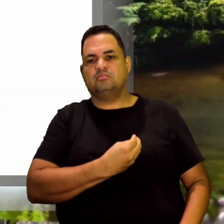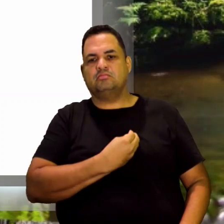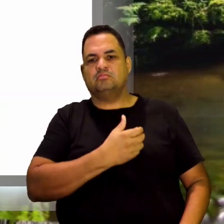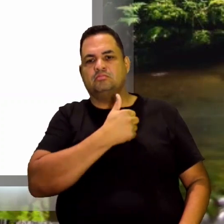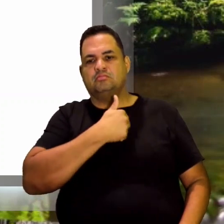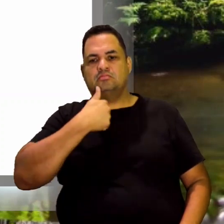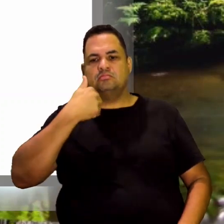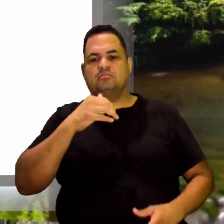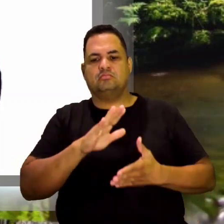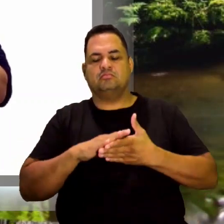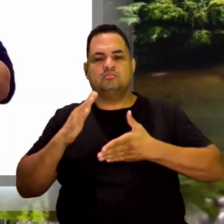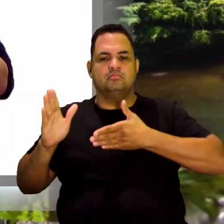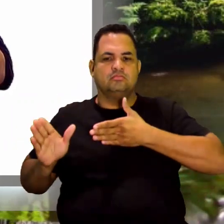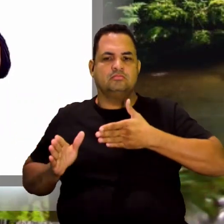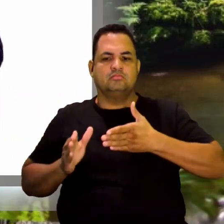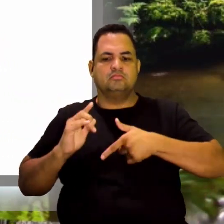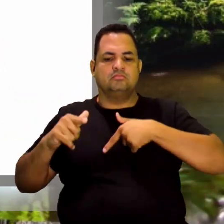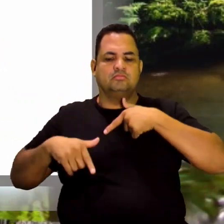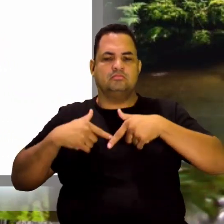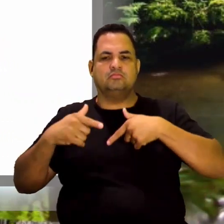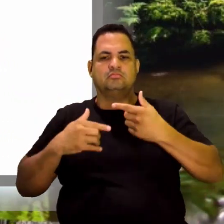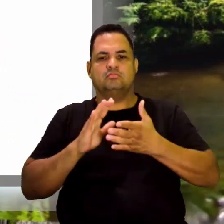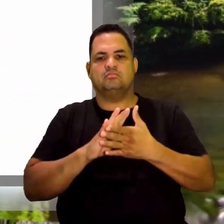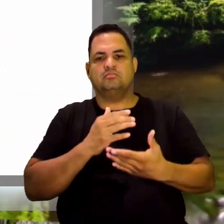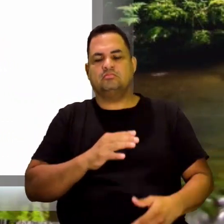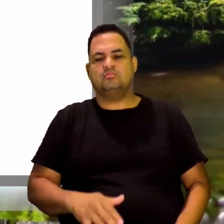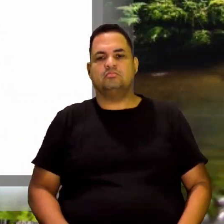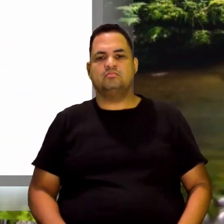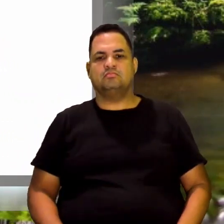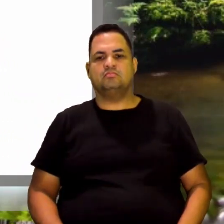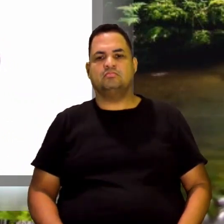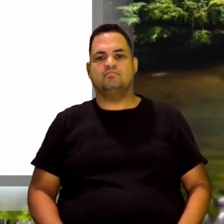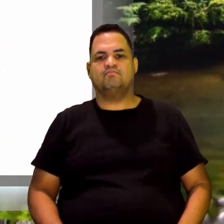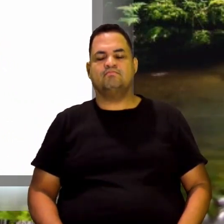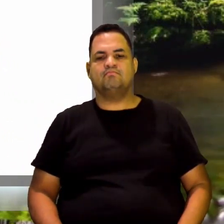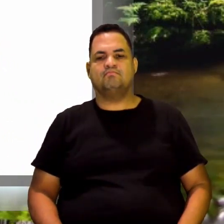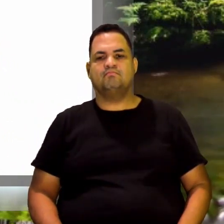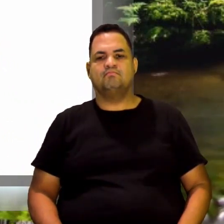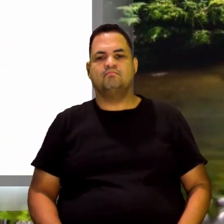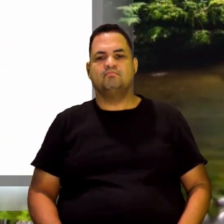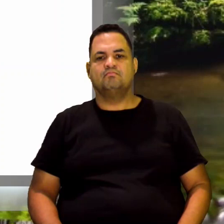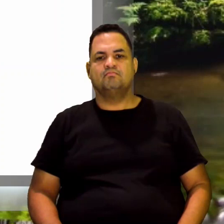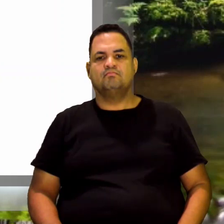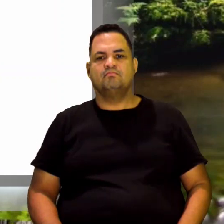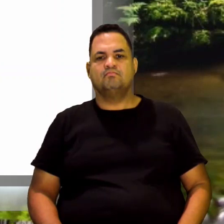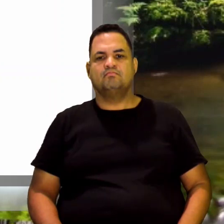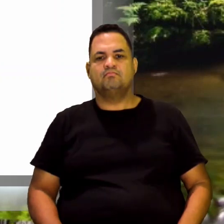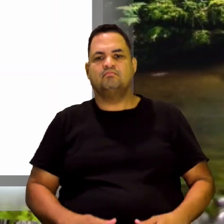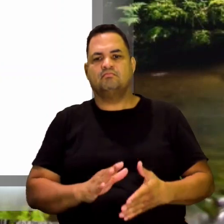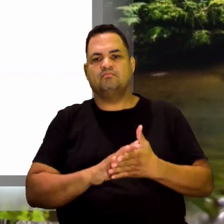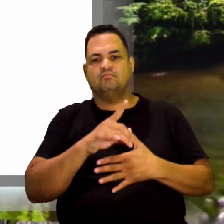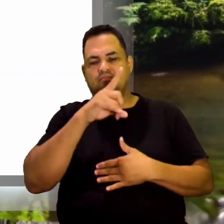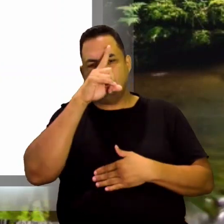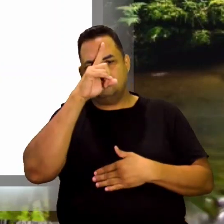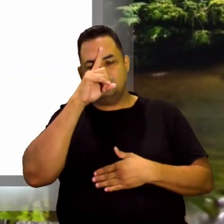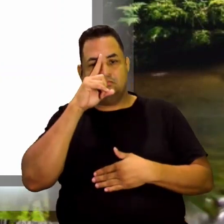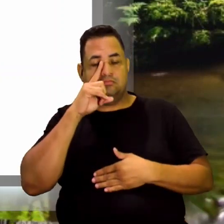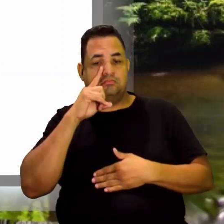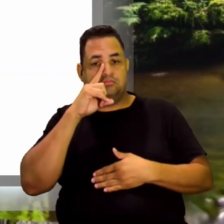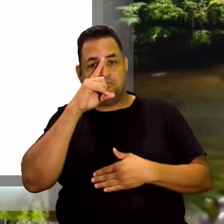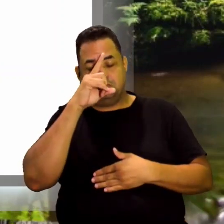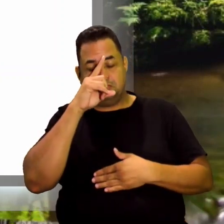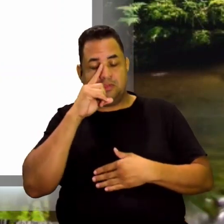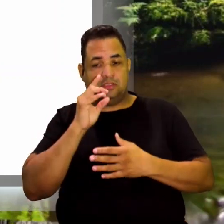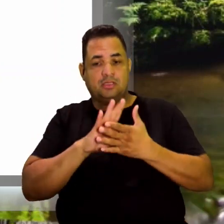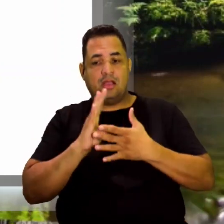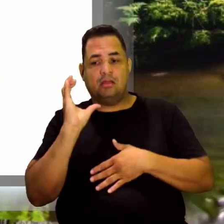na melhora do funcionamento, ou para ele ser mais, para ele amadurecer mais rápido,